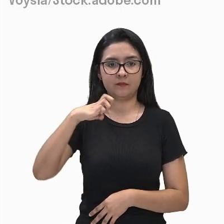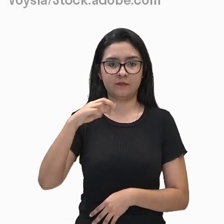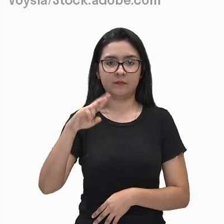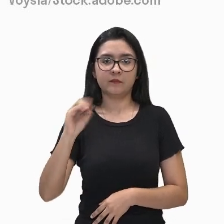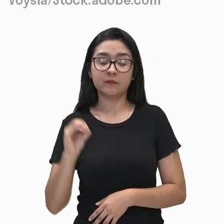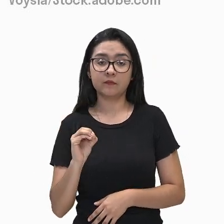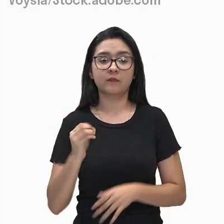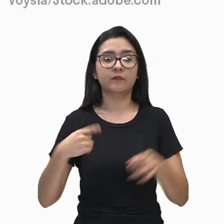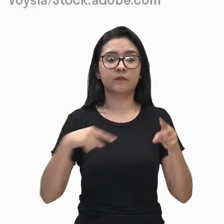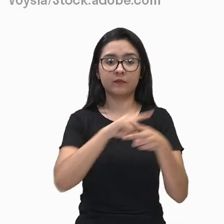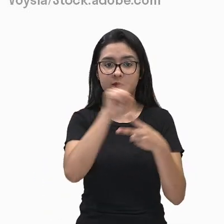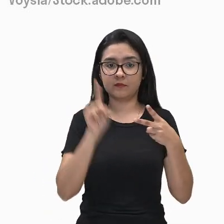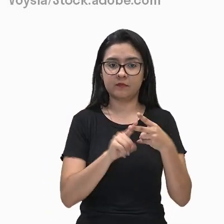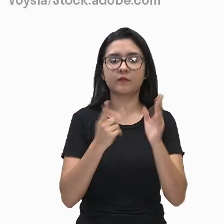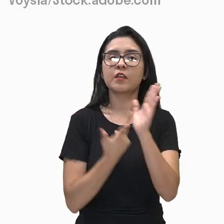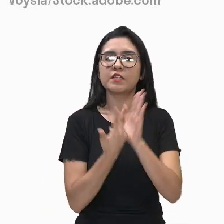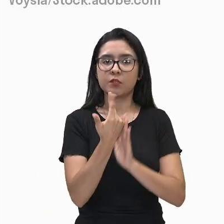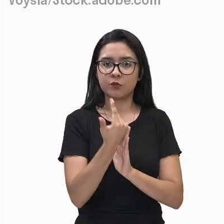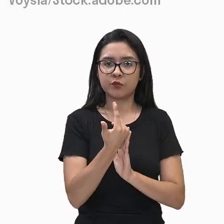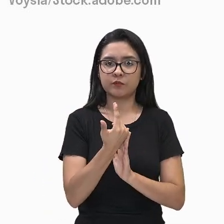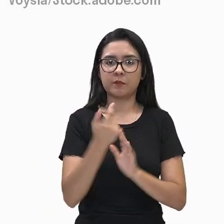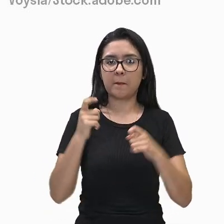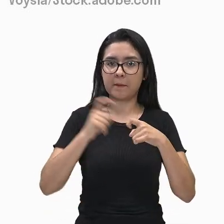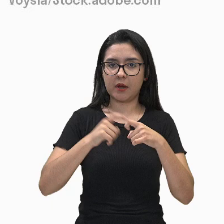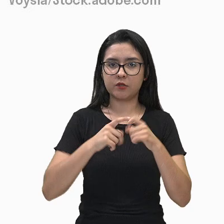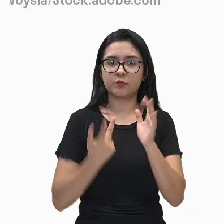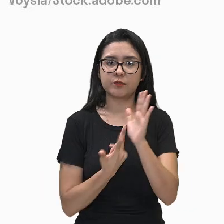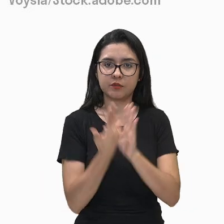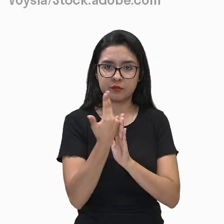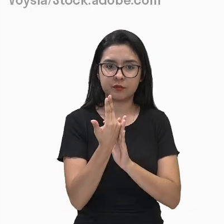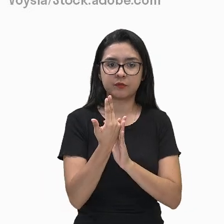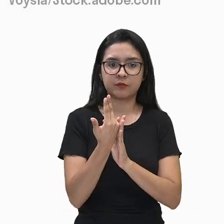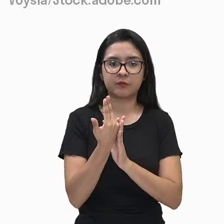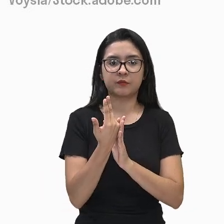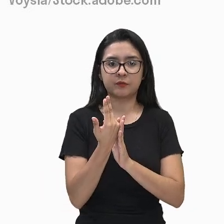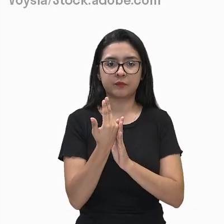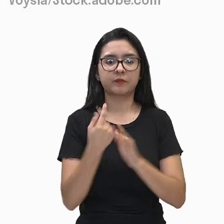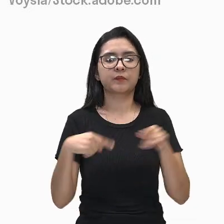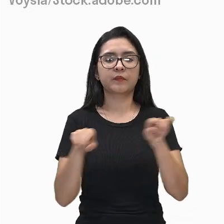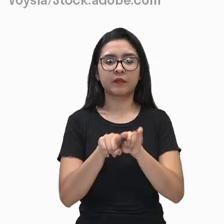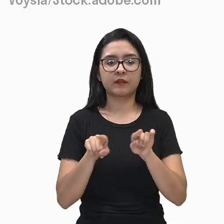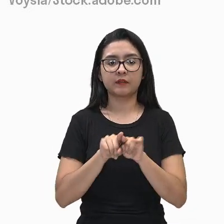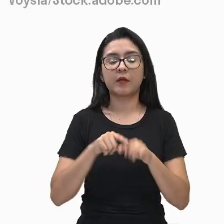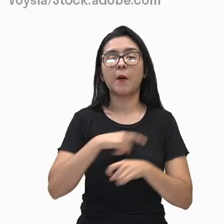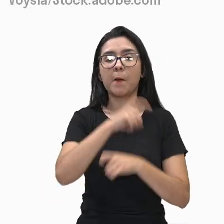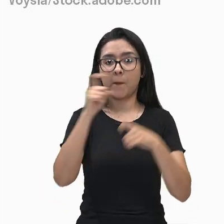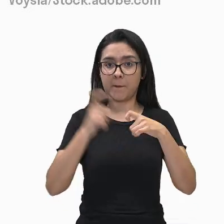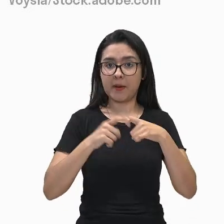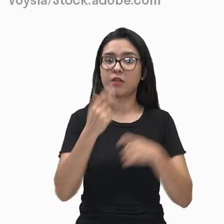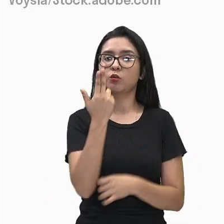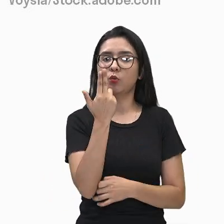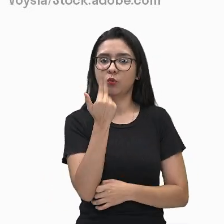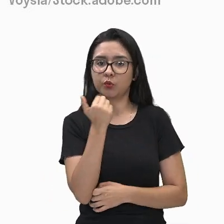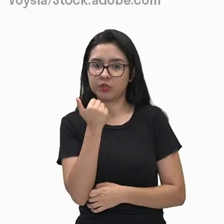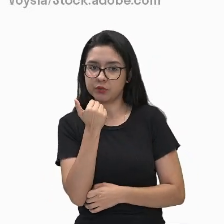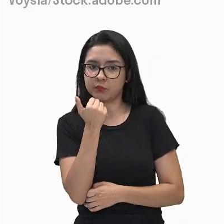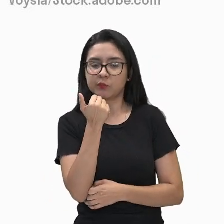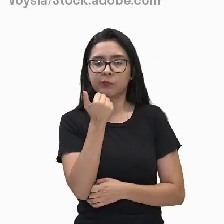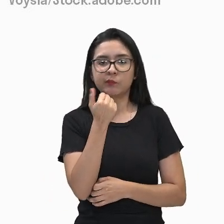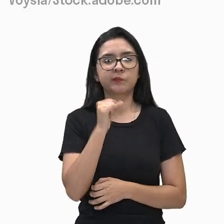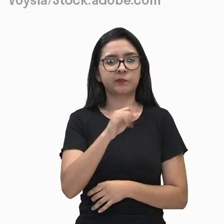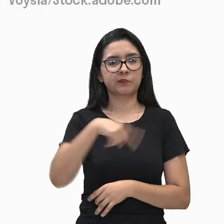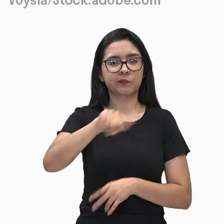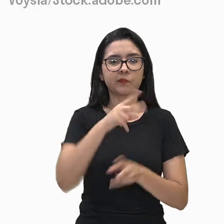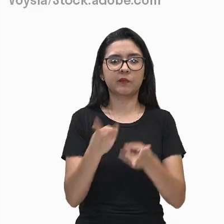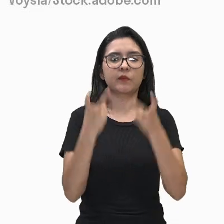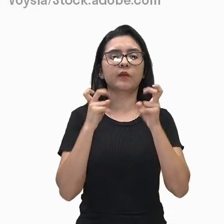é a pessoa que faz cirurgia, o cirurgião. Vamos ter médico nutricionista, que se vocês observarem,